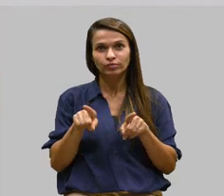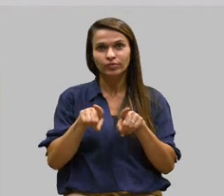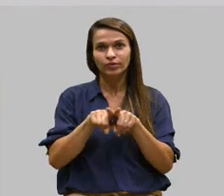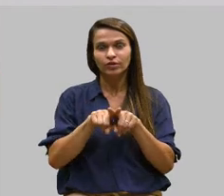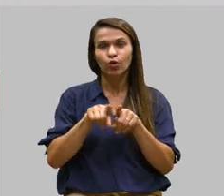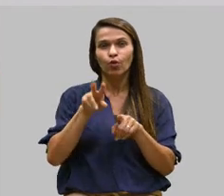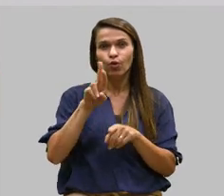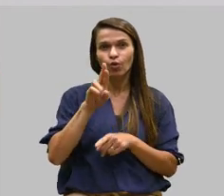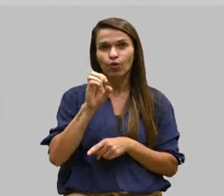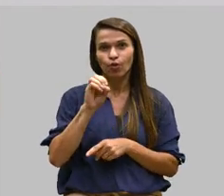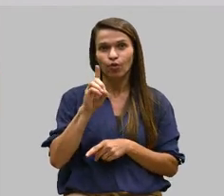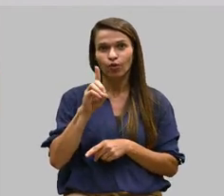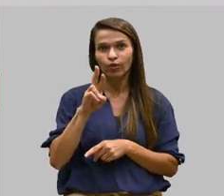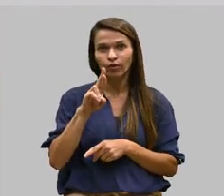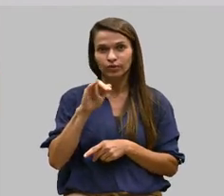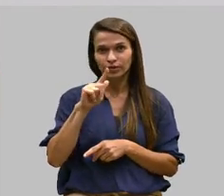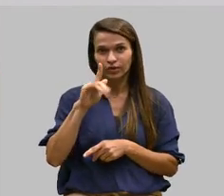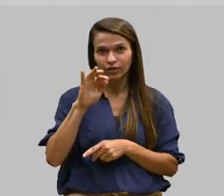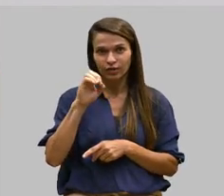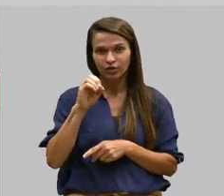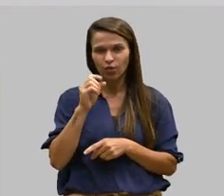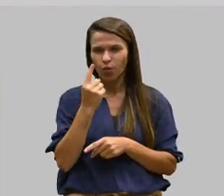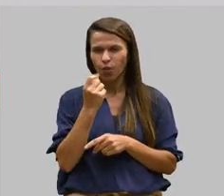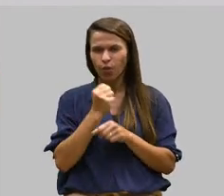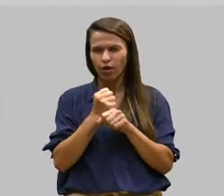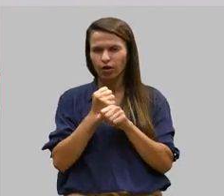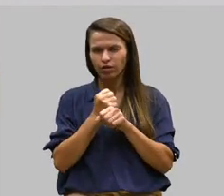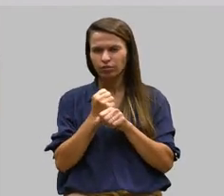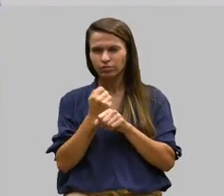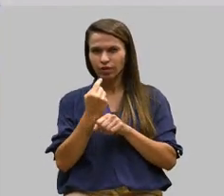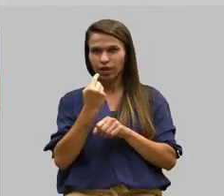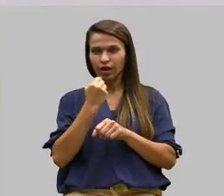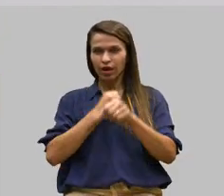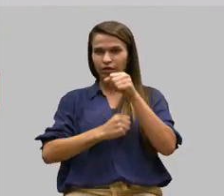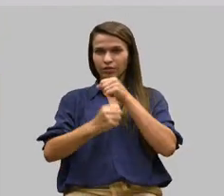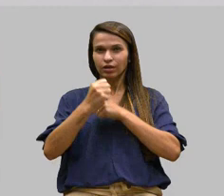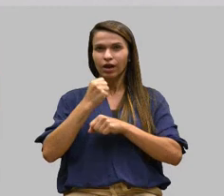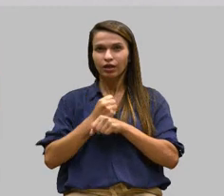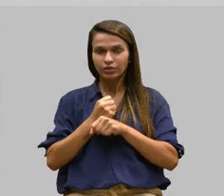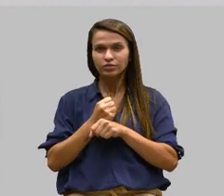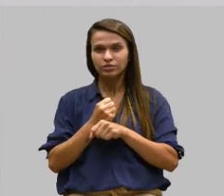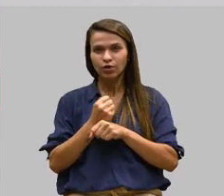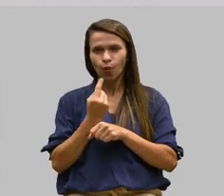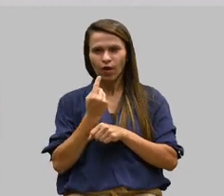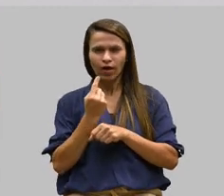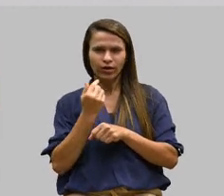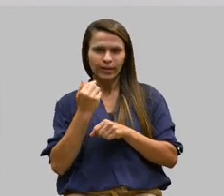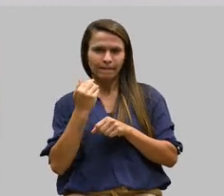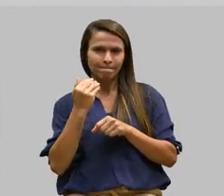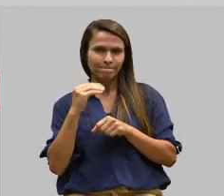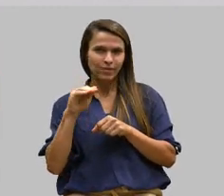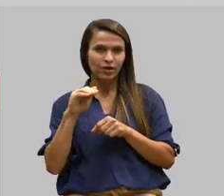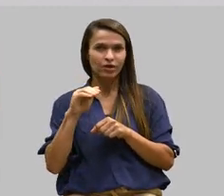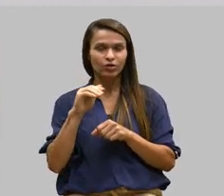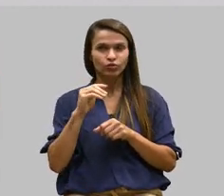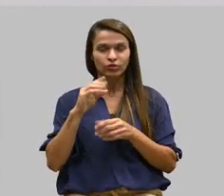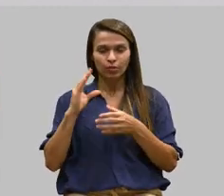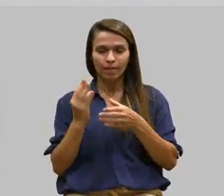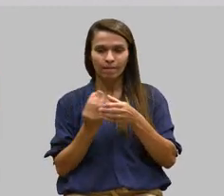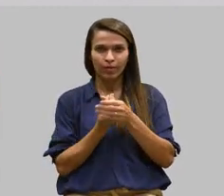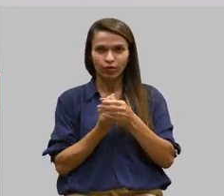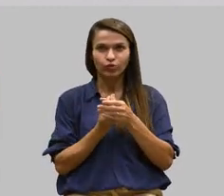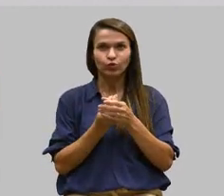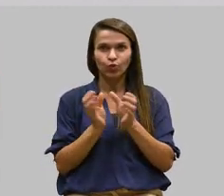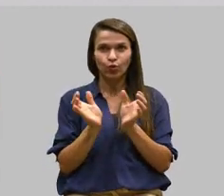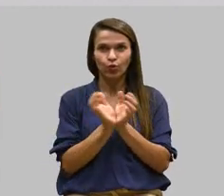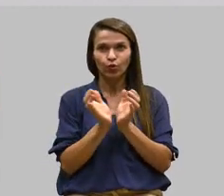que a pouco mais de um ano atrás um ano e meio atrás né quando veio fazer parte da nossa equipe no restaurante